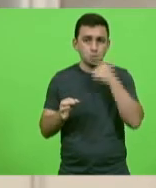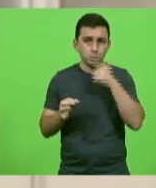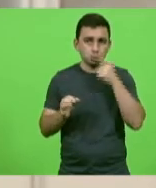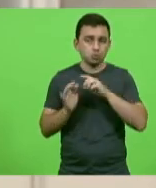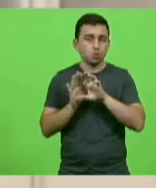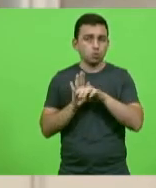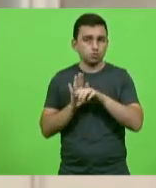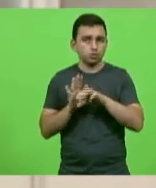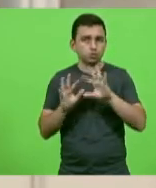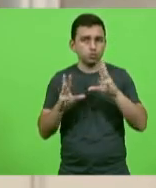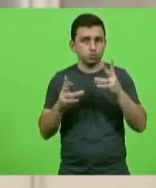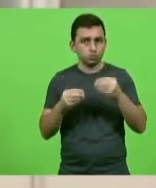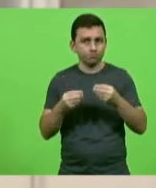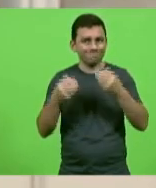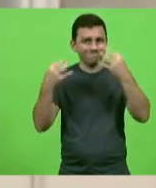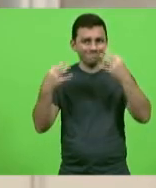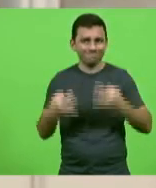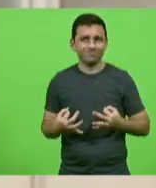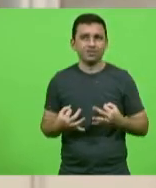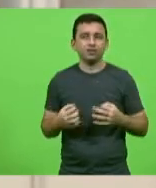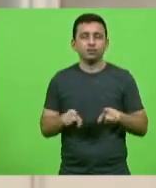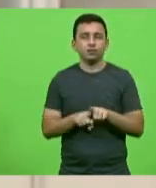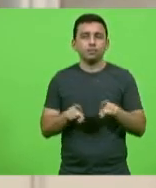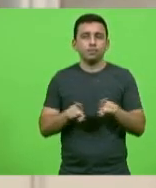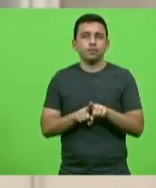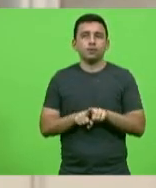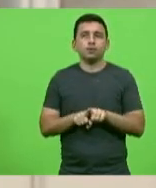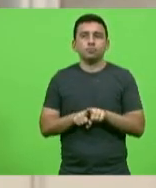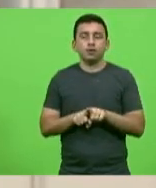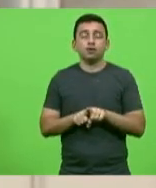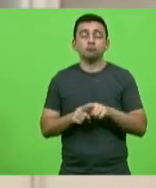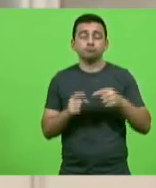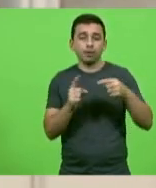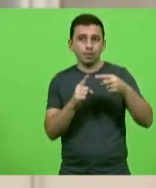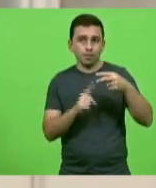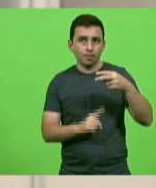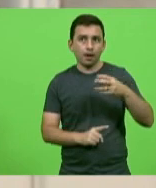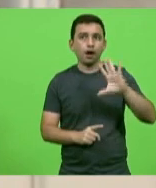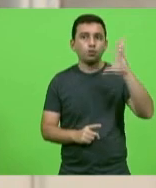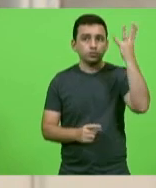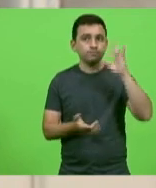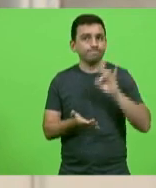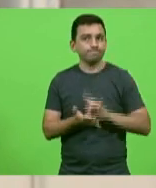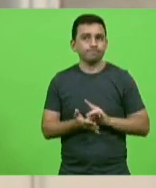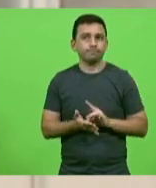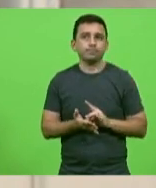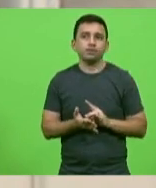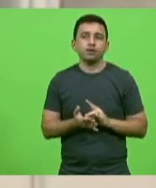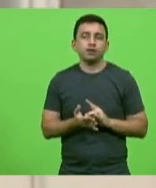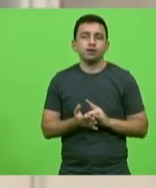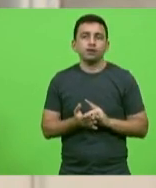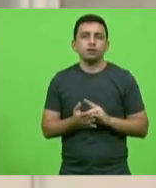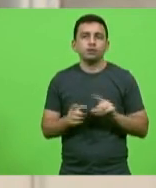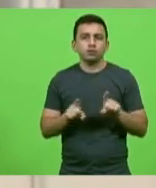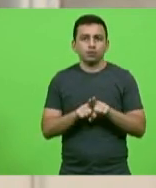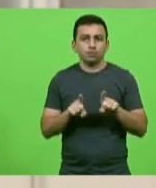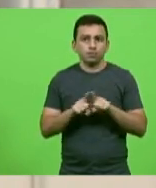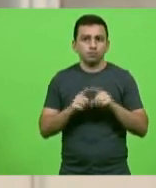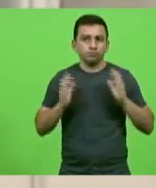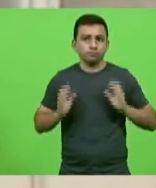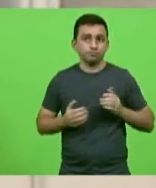dos conceitos e aferir a sua ocorrência no plano dos fatos o efeito a conduta